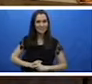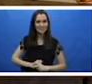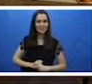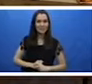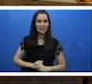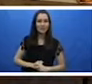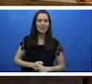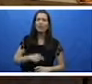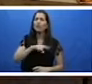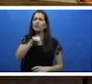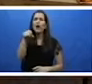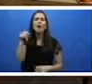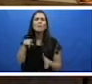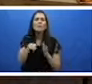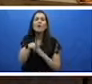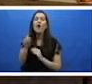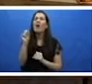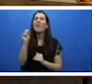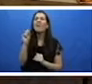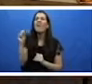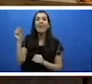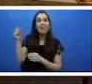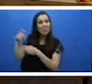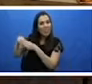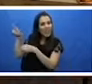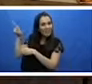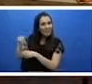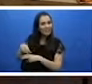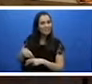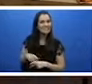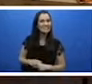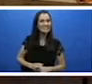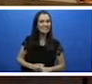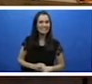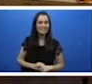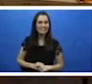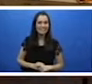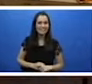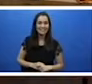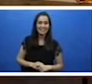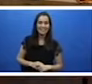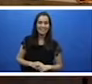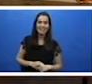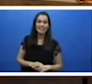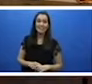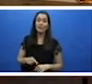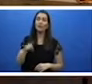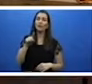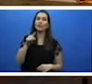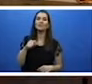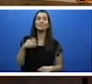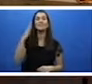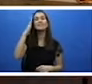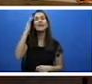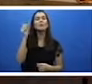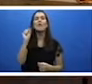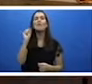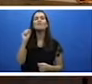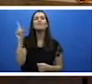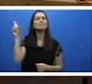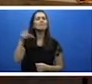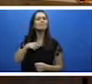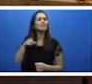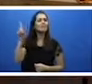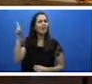você deve estar se perguntando o que contém nessa caixa, professora. É o que você vai ter que descobrir para a aula de hoje, tá?